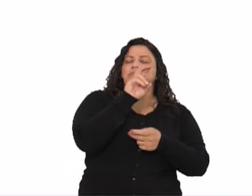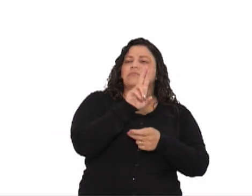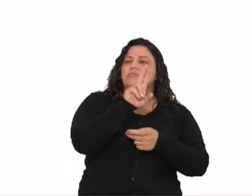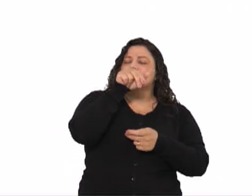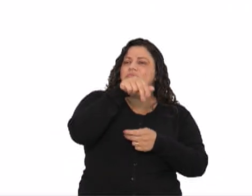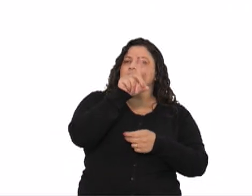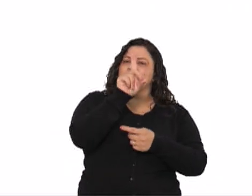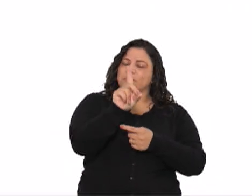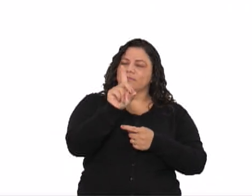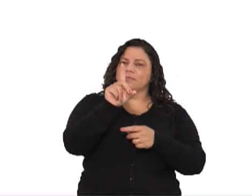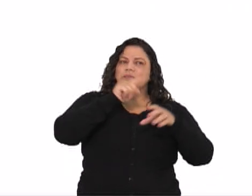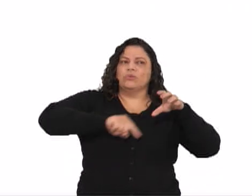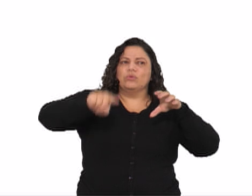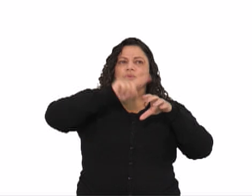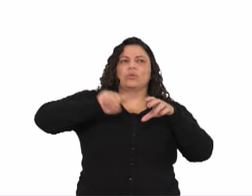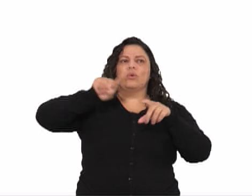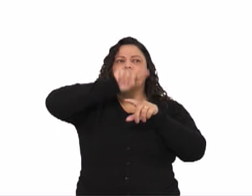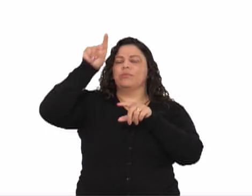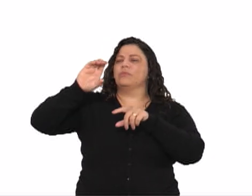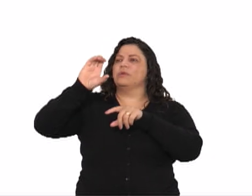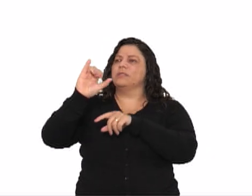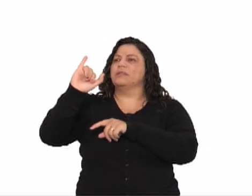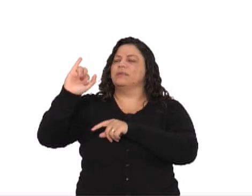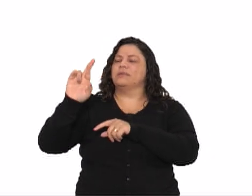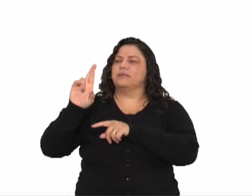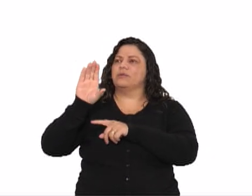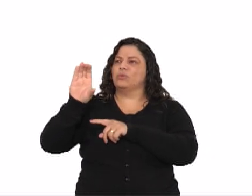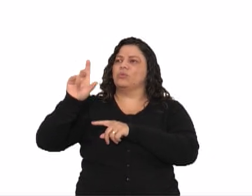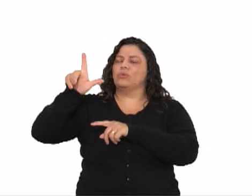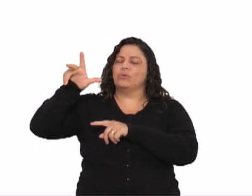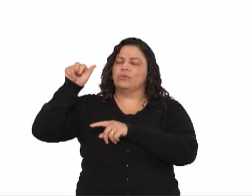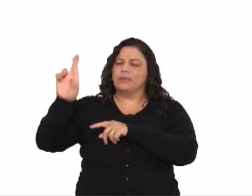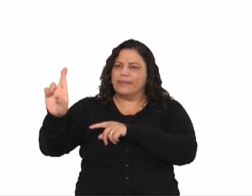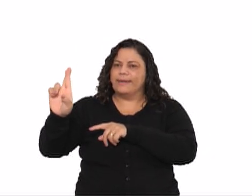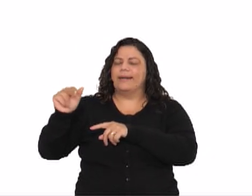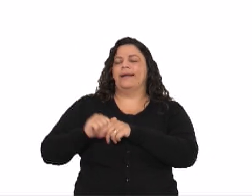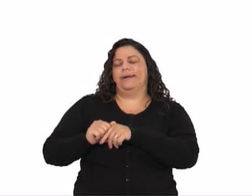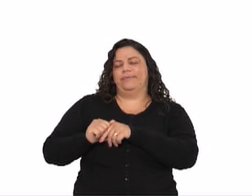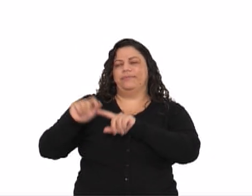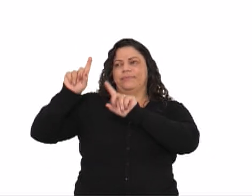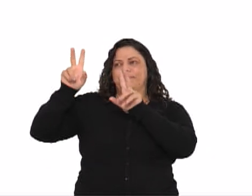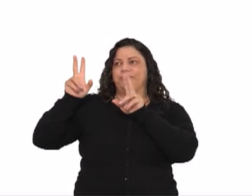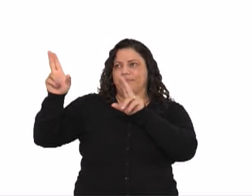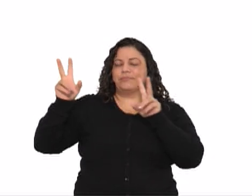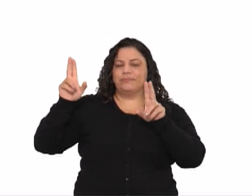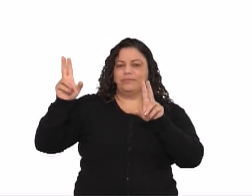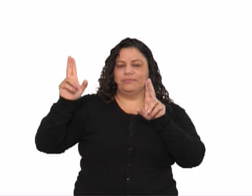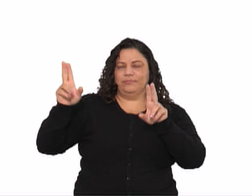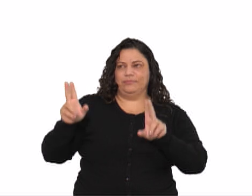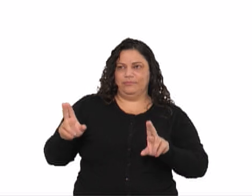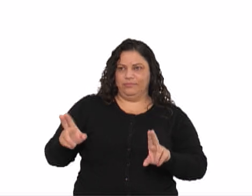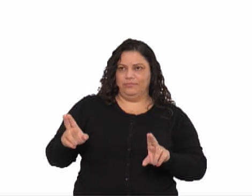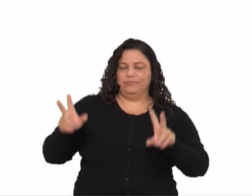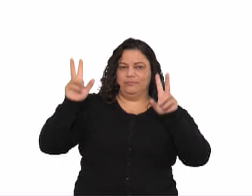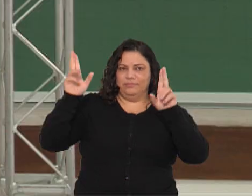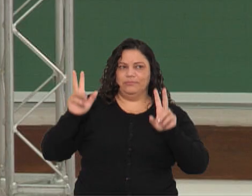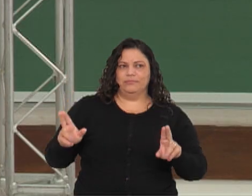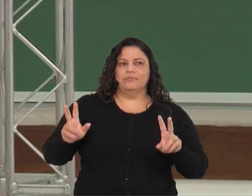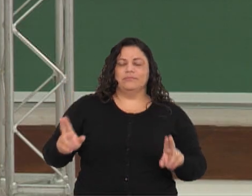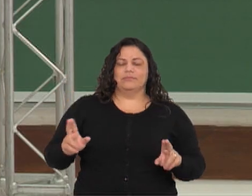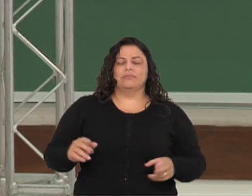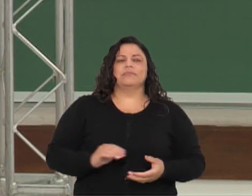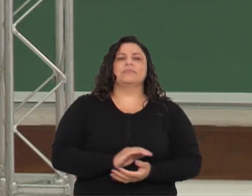de telephone, que o telephone é também, além de telefone, é telefonar. Então, eles são sinônimos. A letra C,